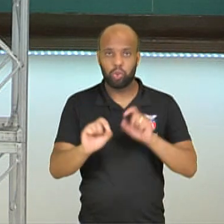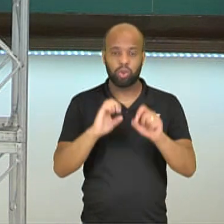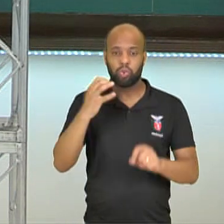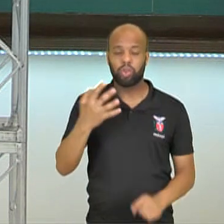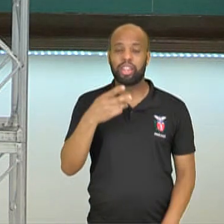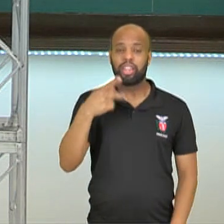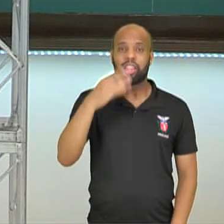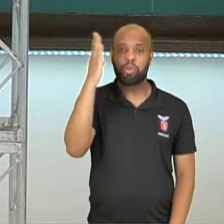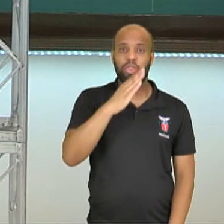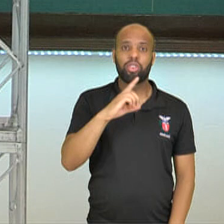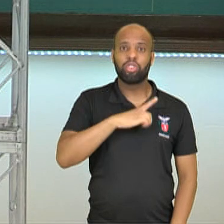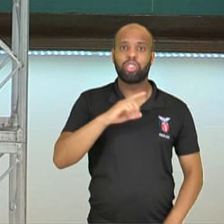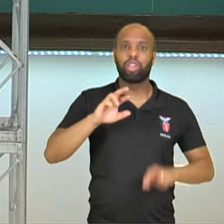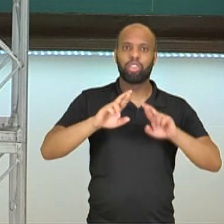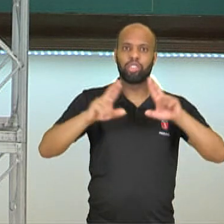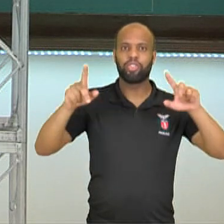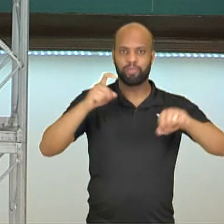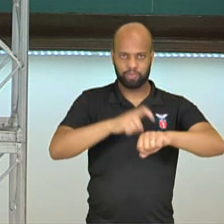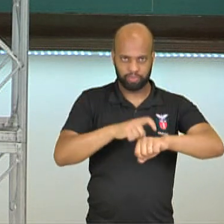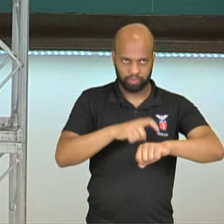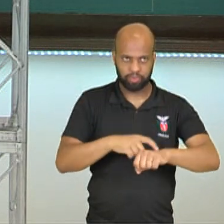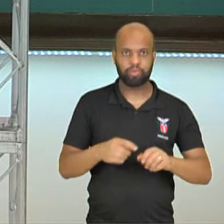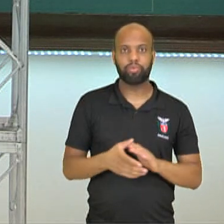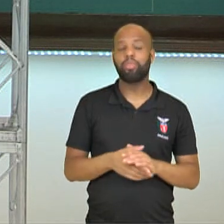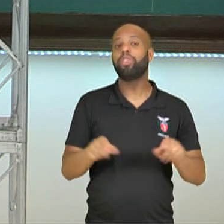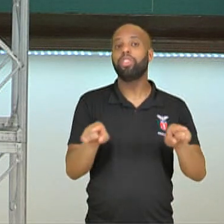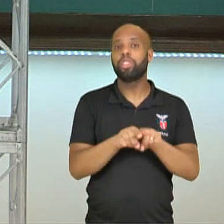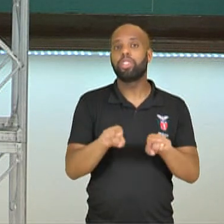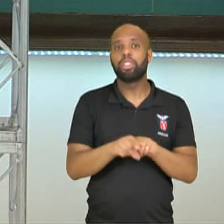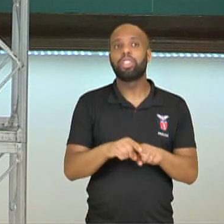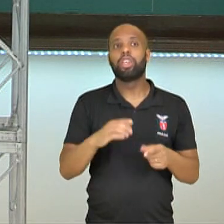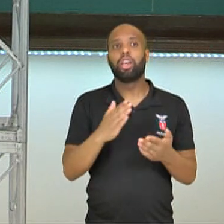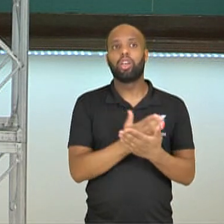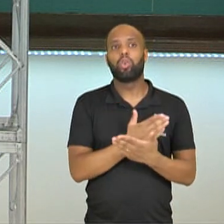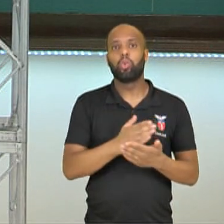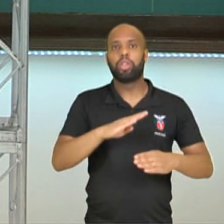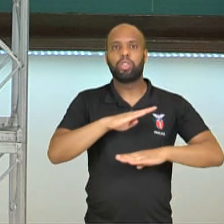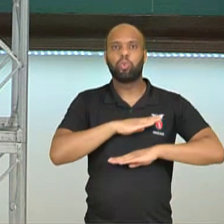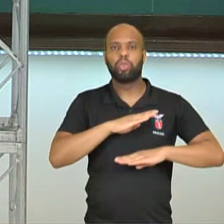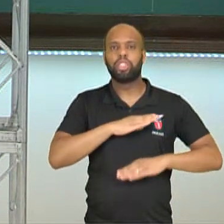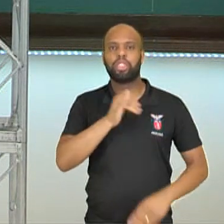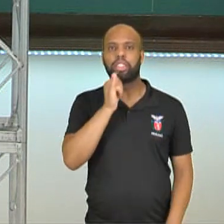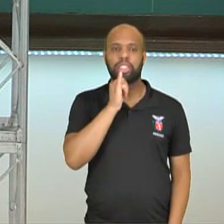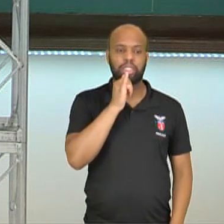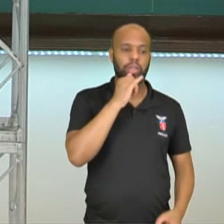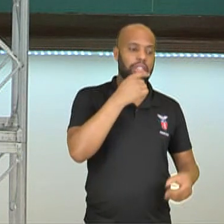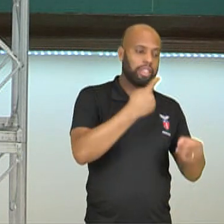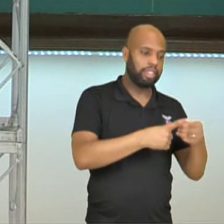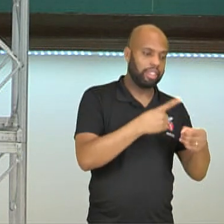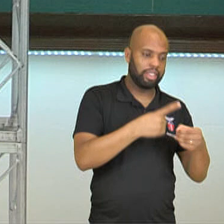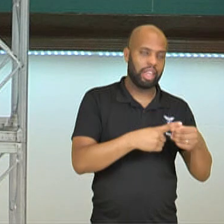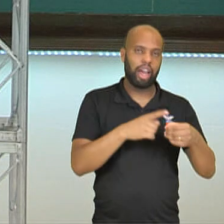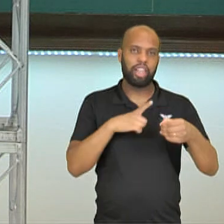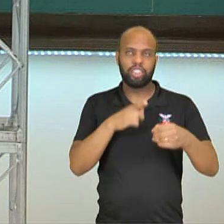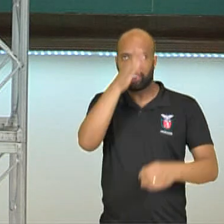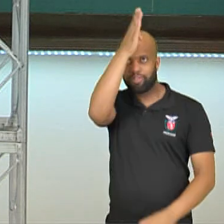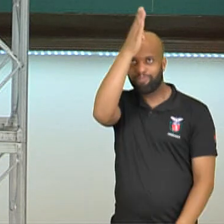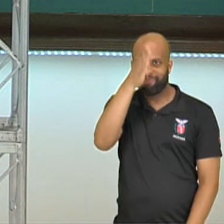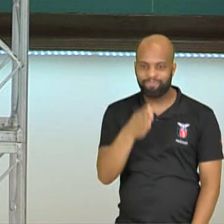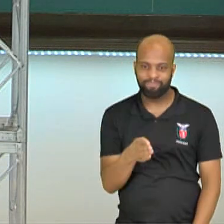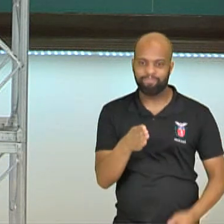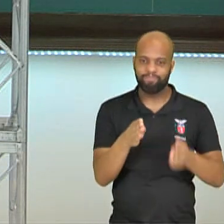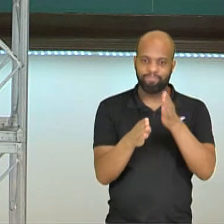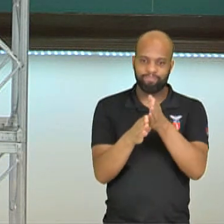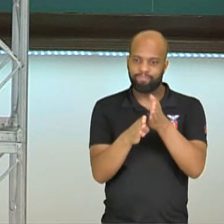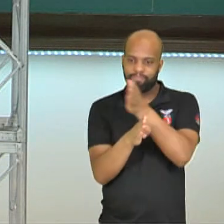teria mais fusos horários. E inclusive encontraríamos situações onde cidades seriam cortadas por essas faixas e